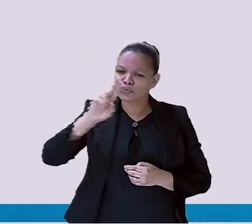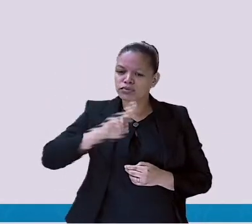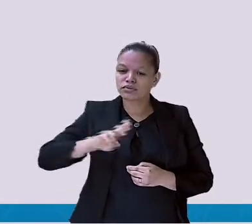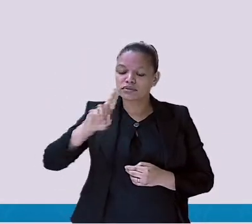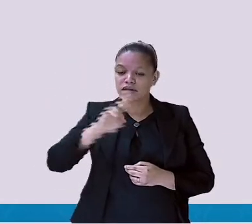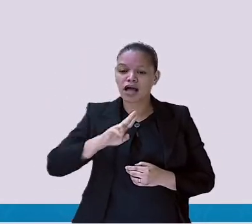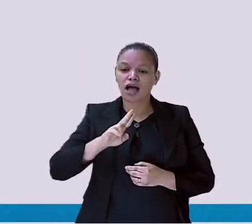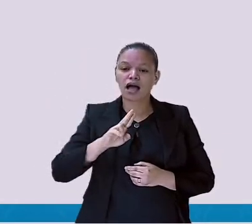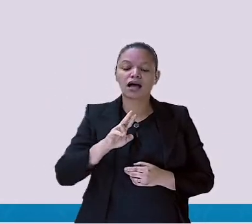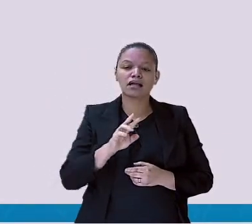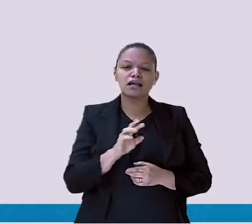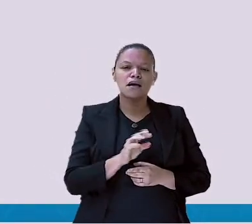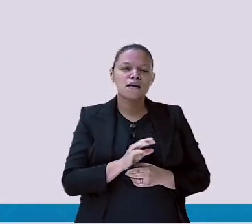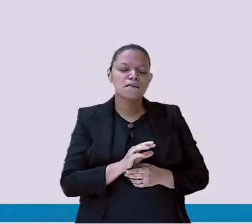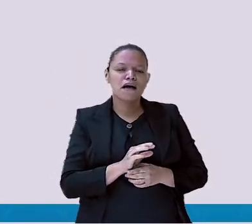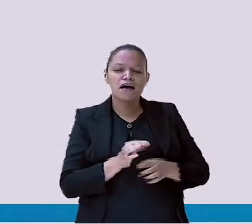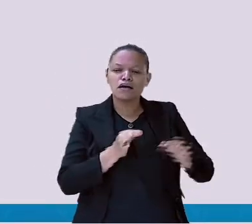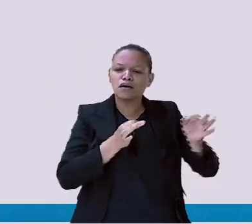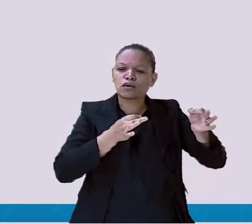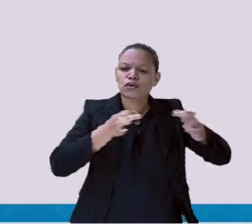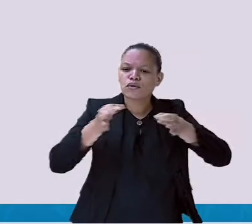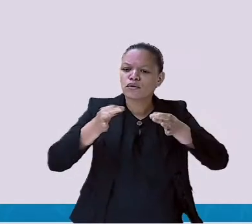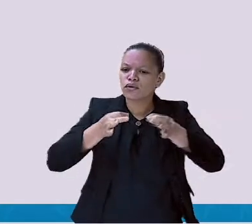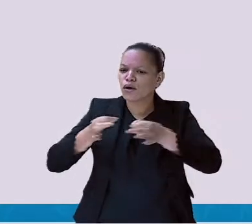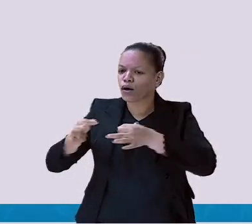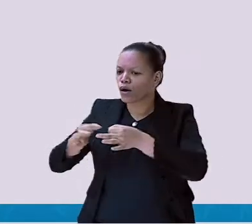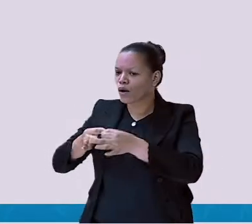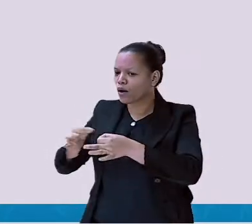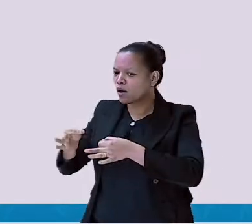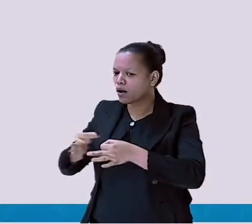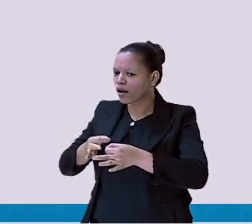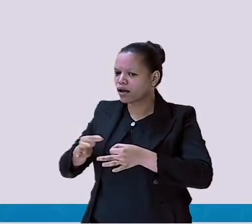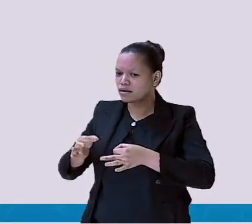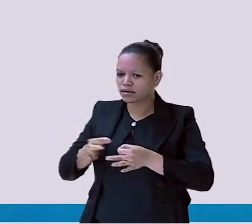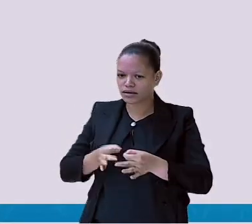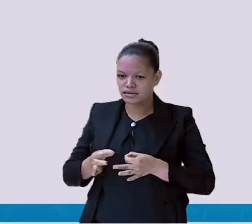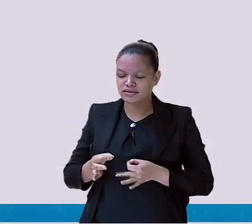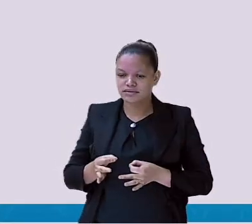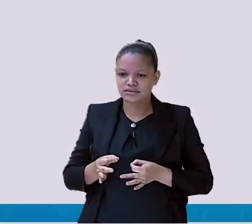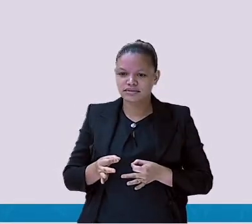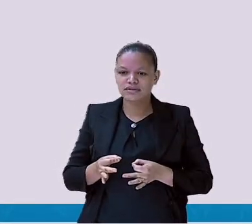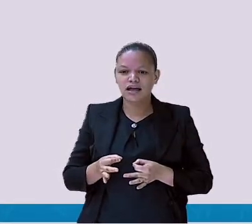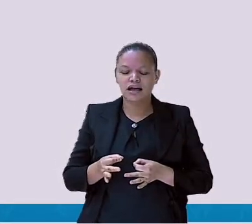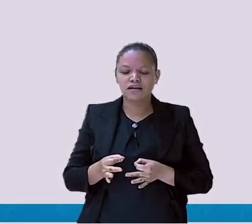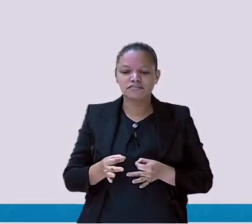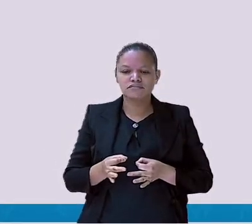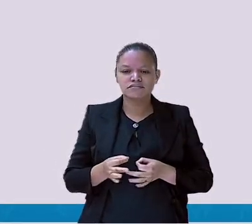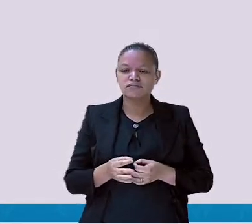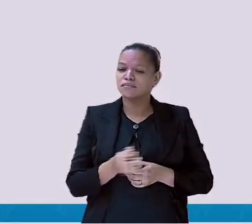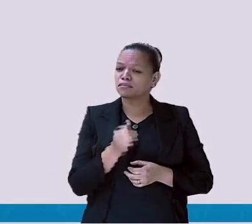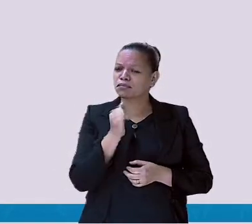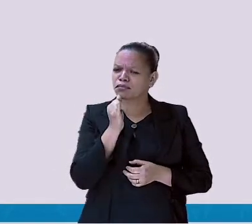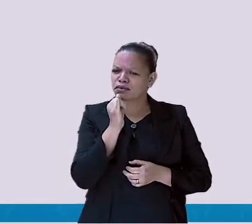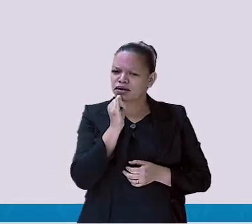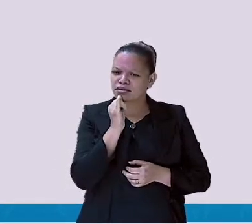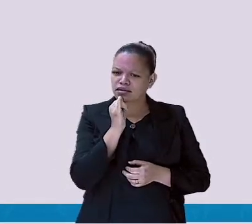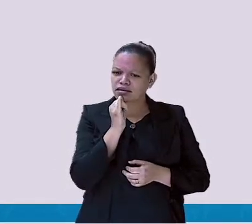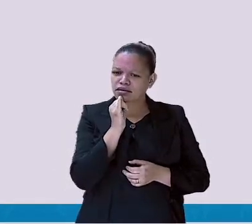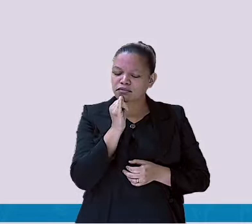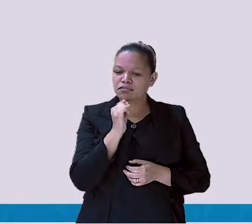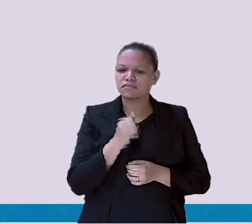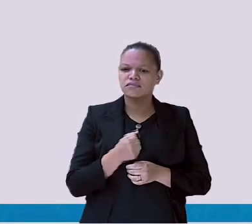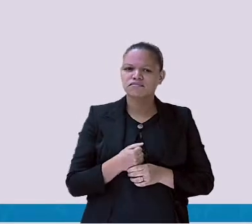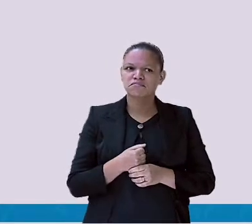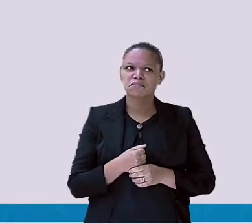quando você aí tem informações e que as informações elas ficam muito